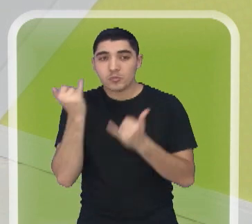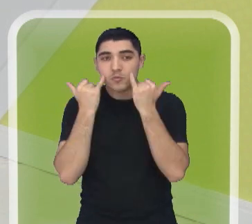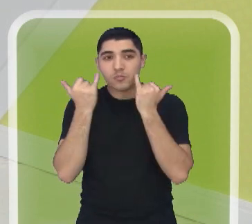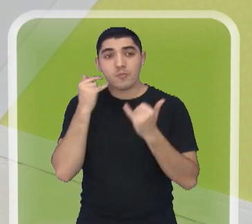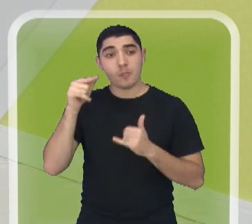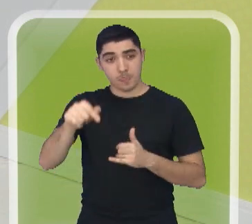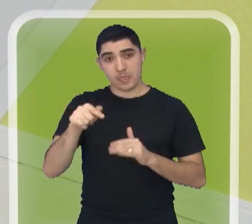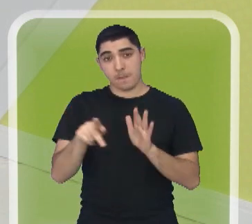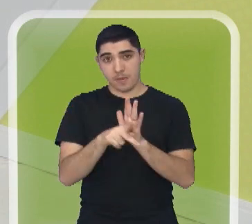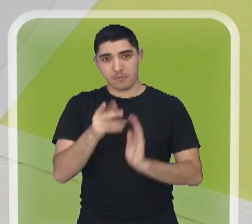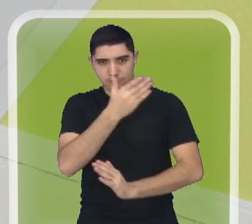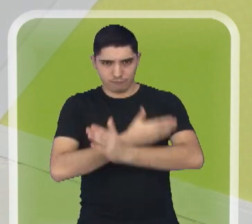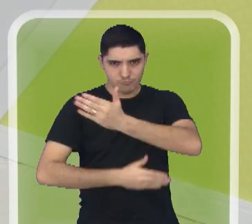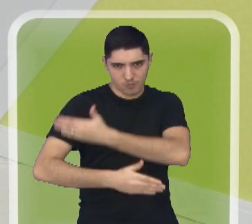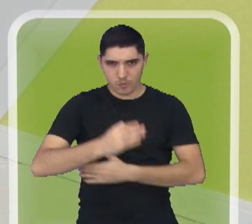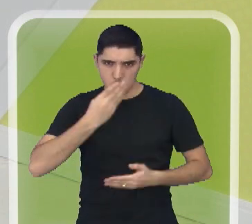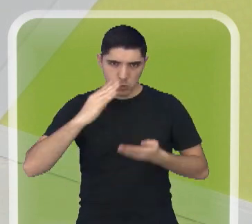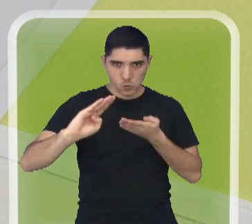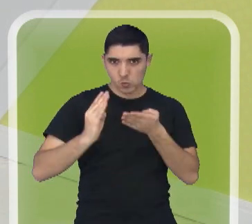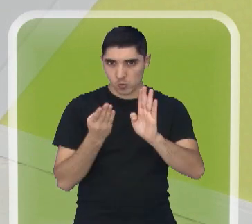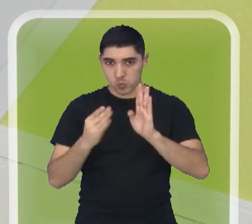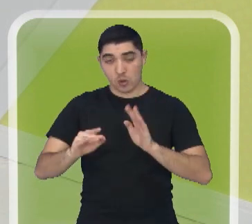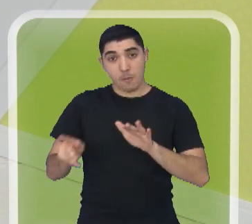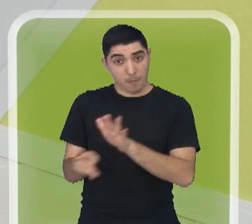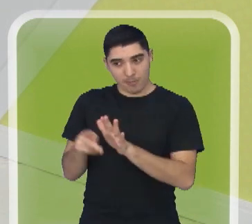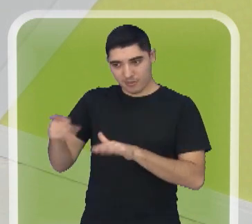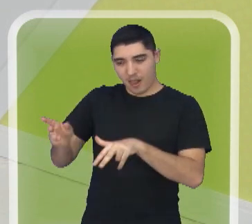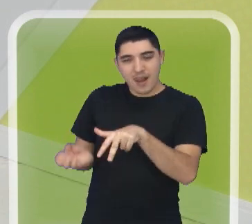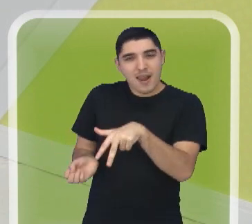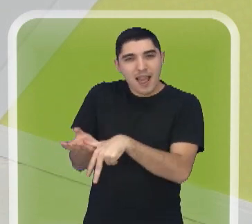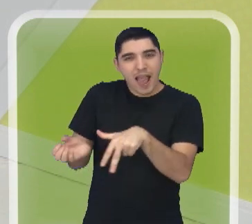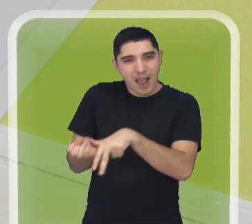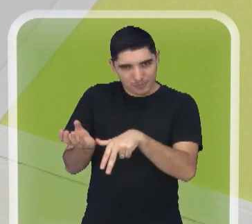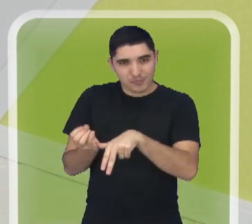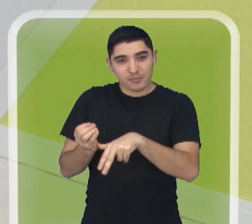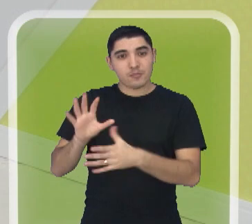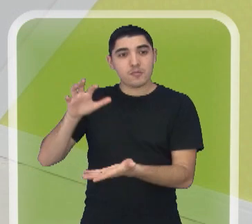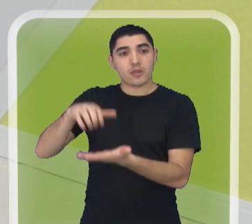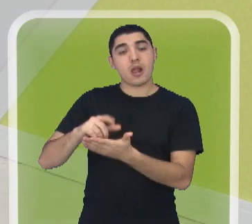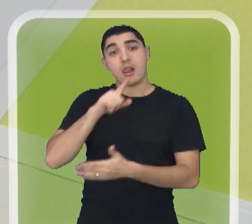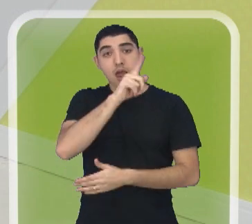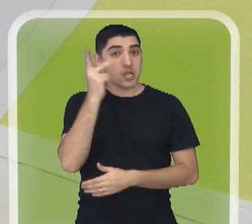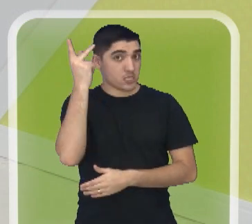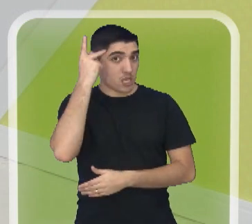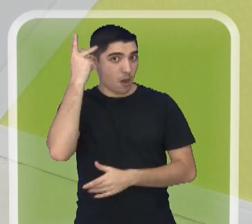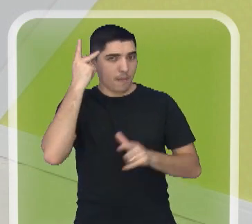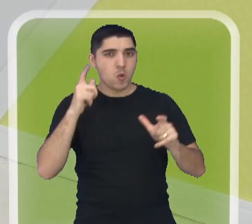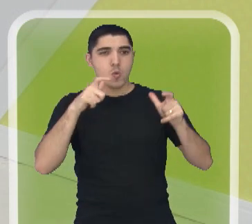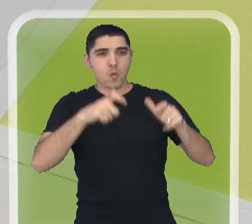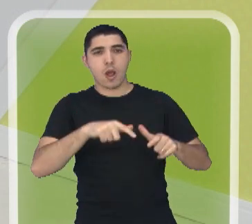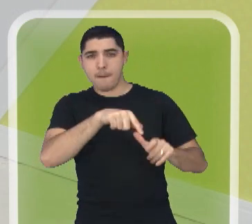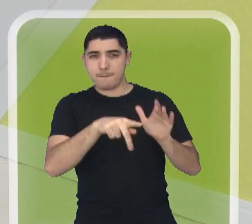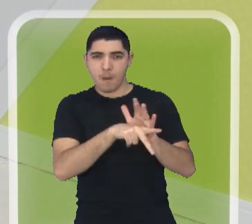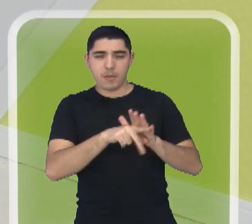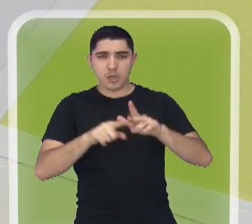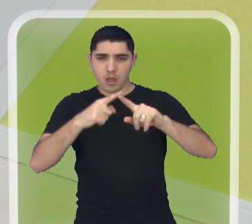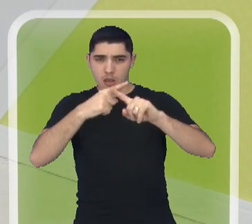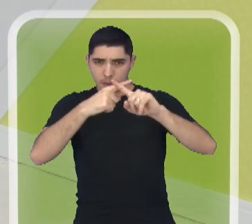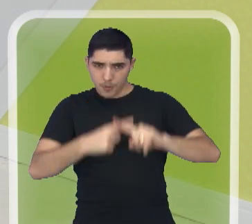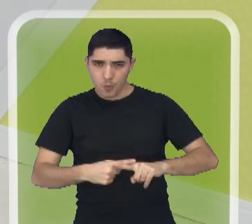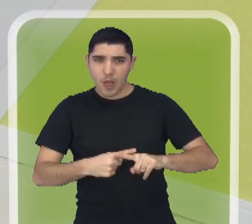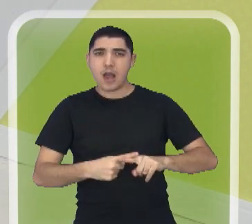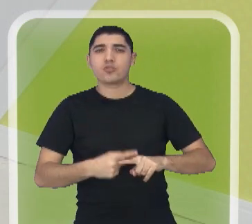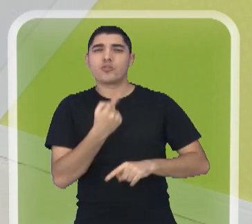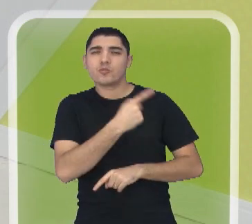de Parakaratê do Instituto Athlon de São José dos Campos foi até a Uniban, em São Paulo, para a disputa da etapa final